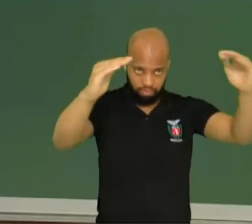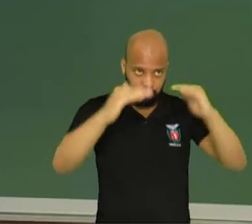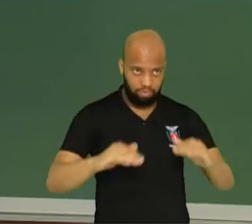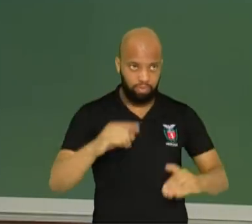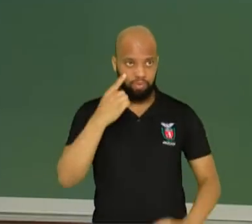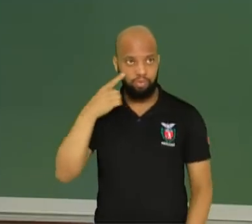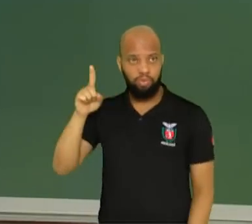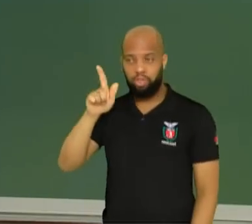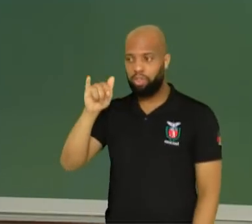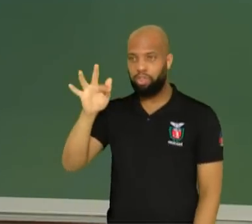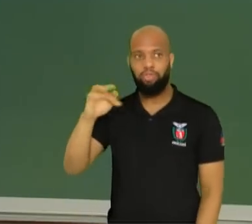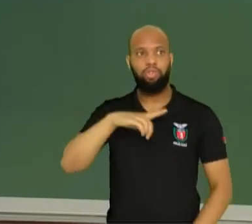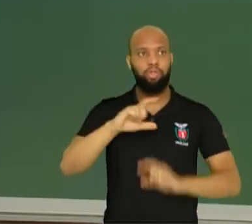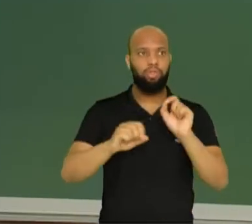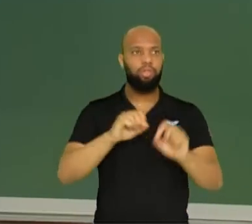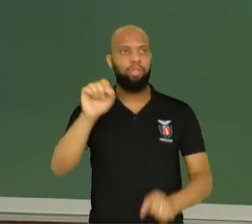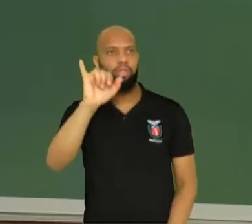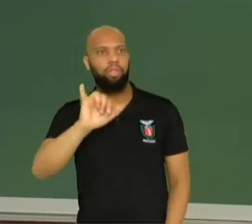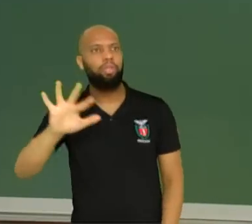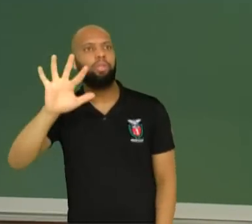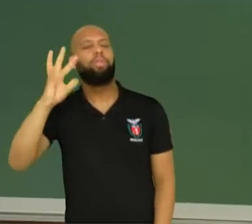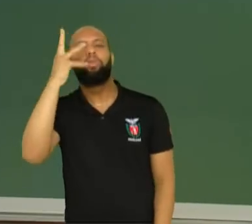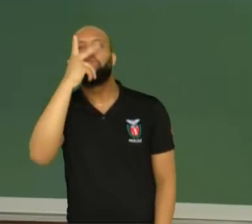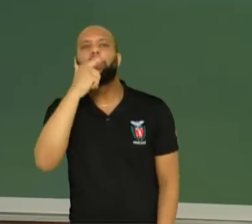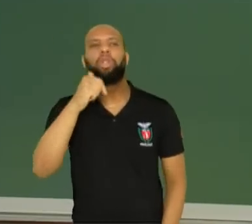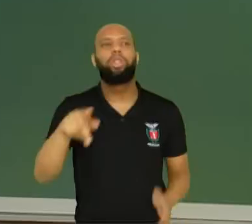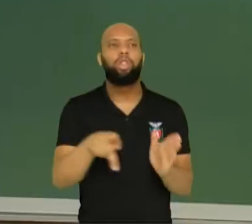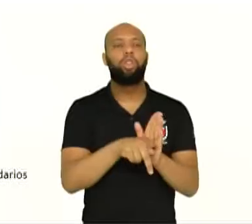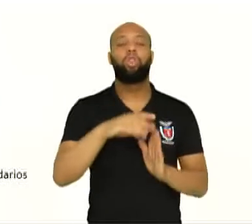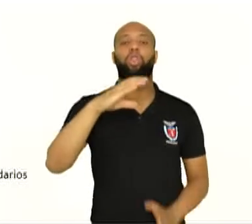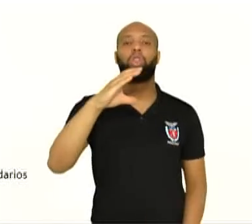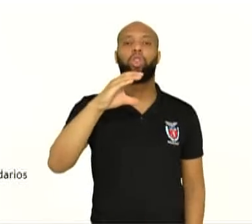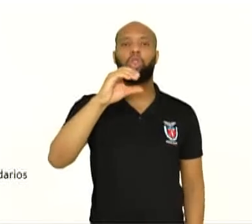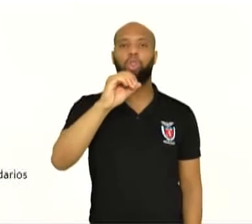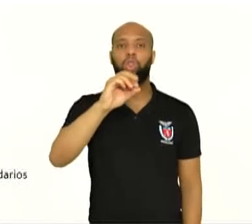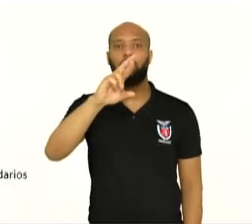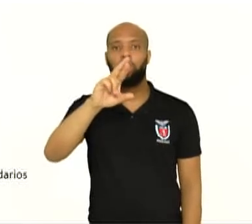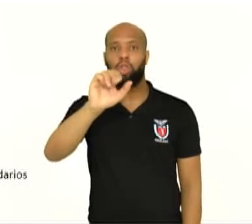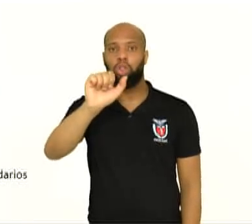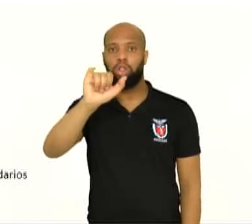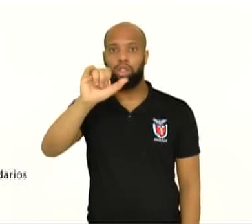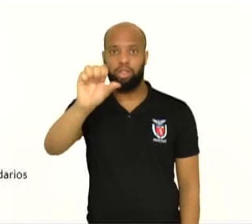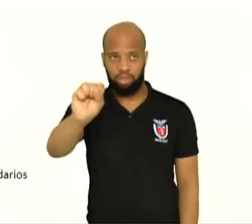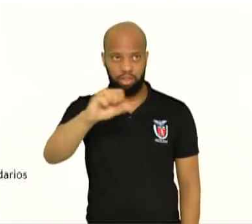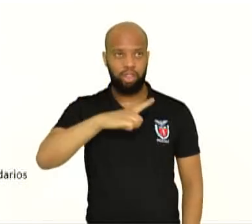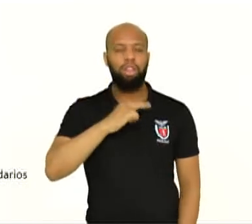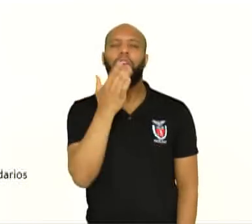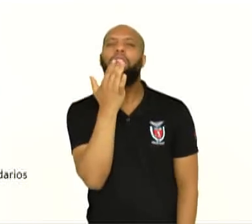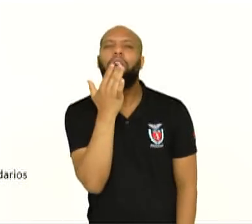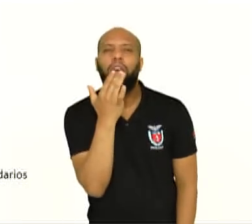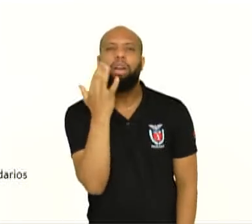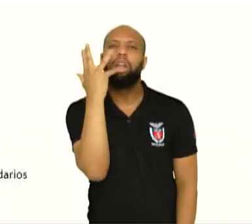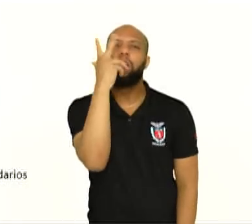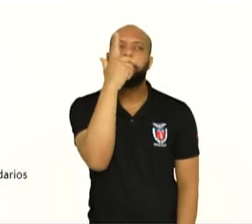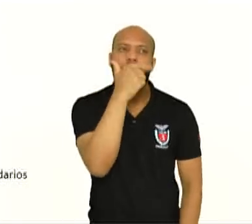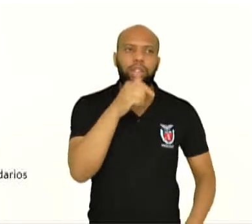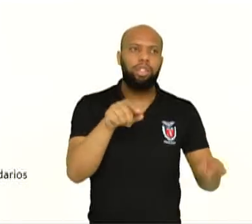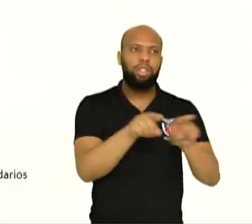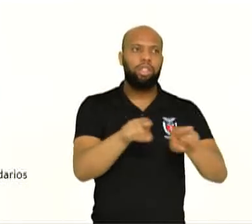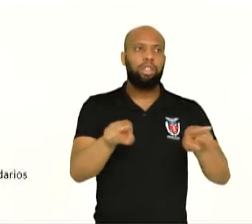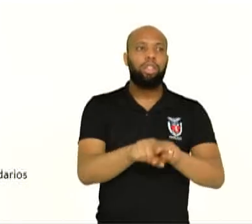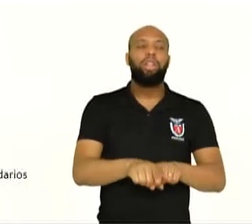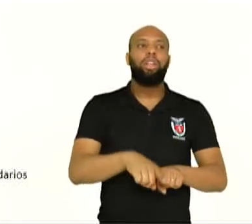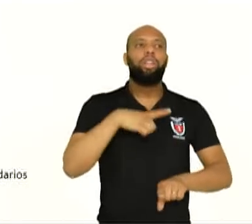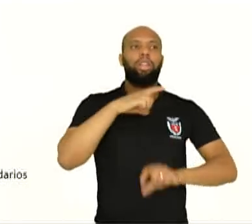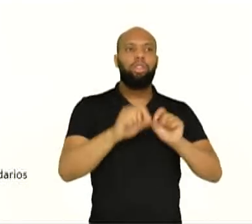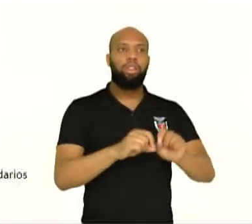GIF, a gente tem uma imagem bem bonita dos corais. Os corais aqui, ó, eles estão mega coloridos, mega bonitos, e aí a